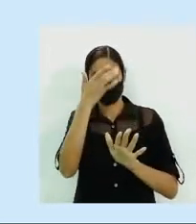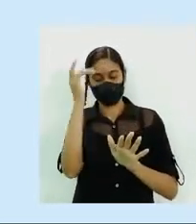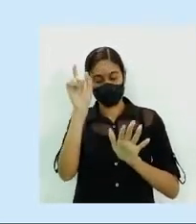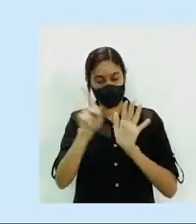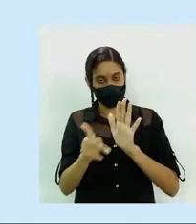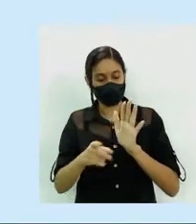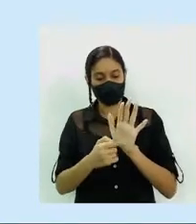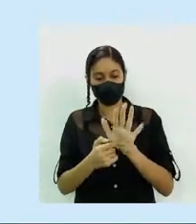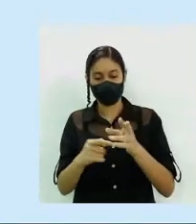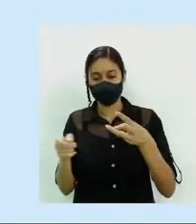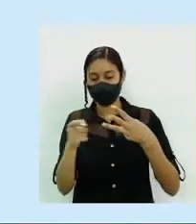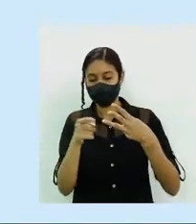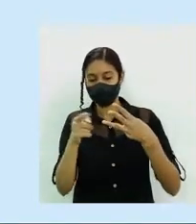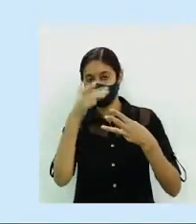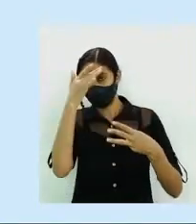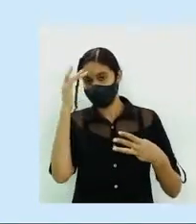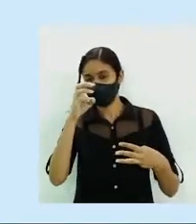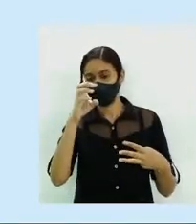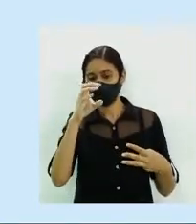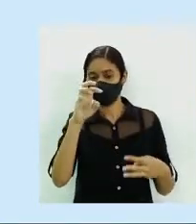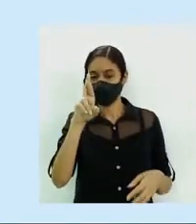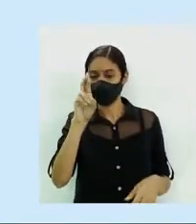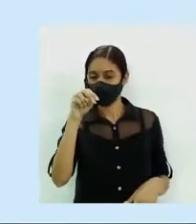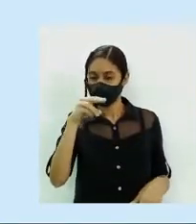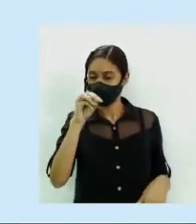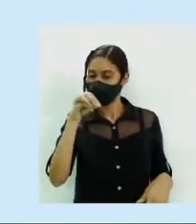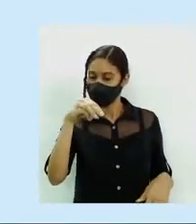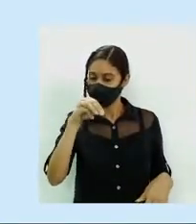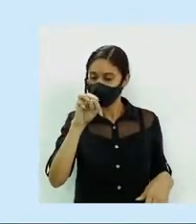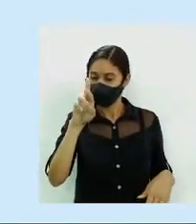o cronômetro, que é a pessoa que vai estar ali calculando o